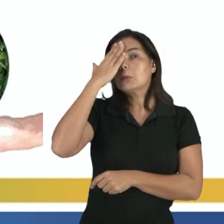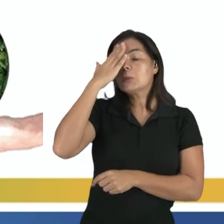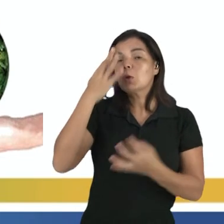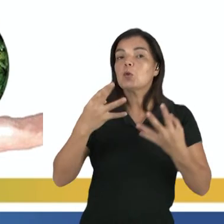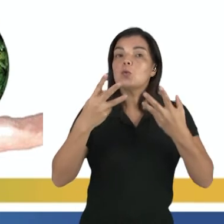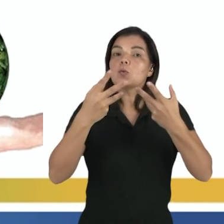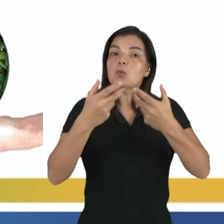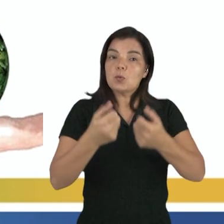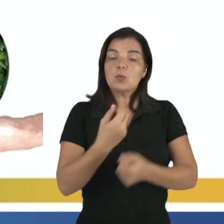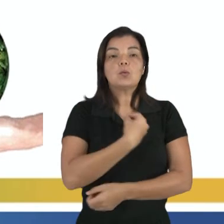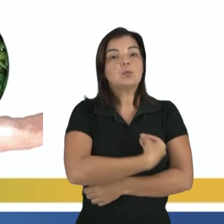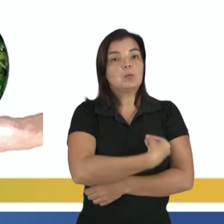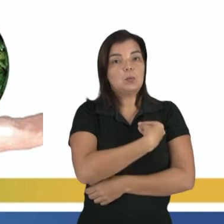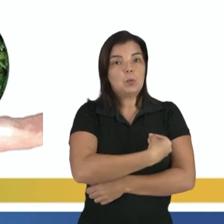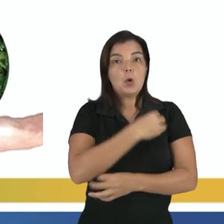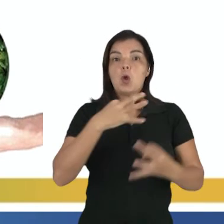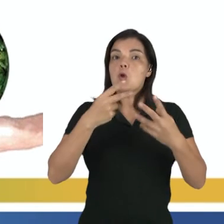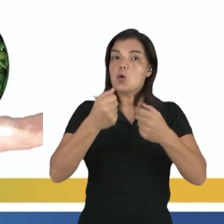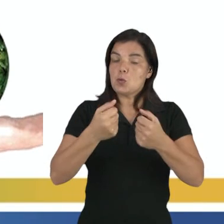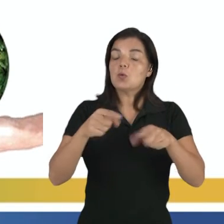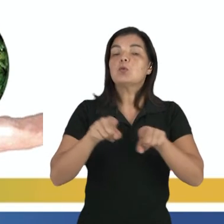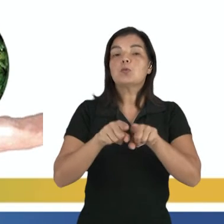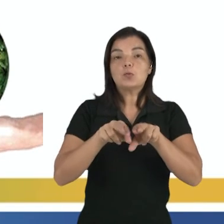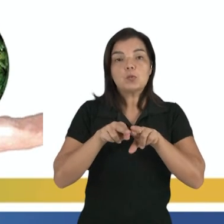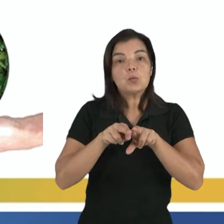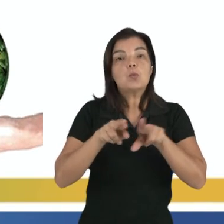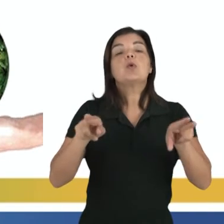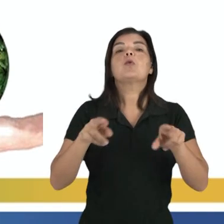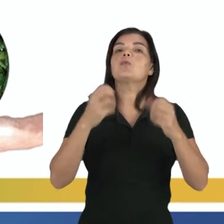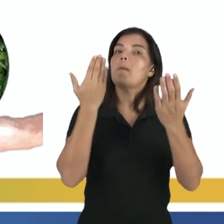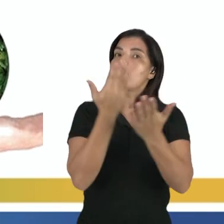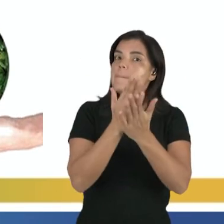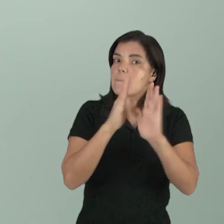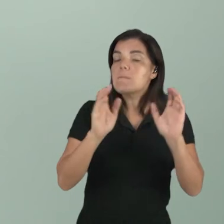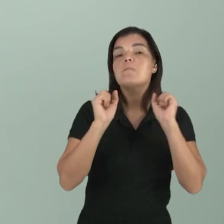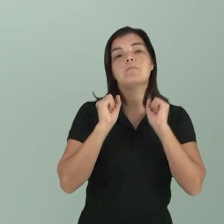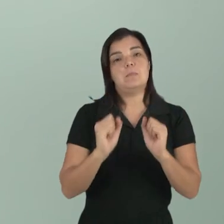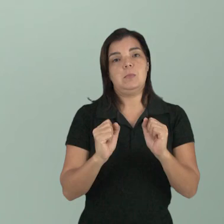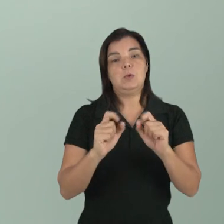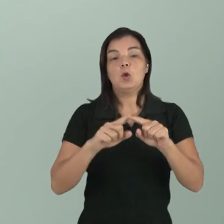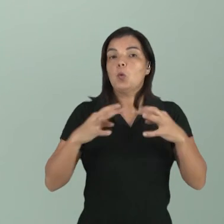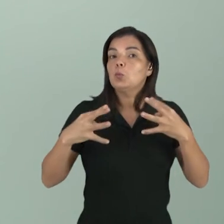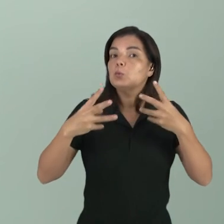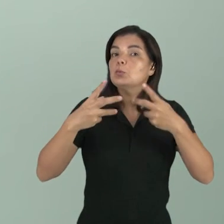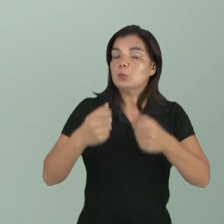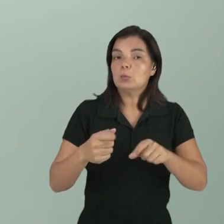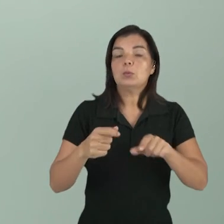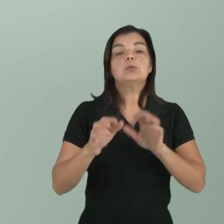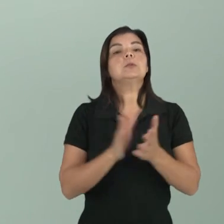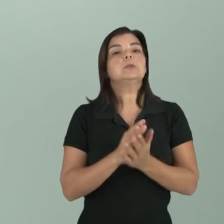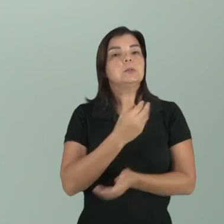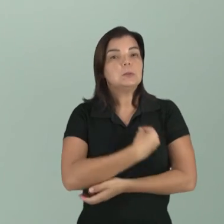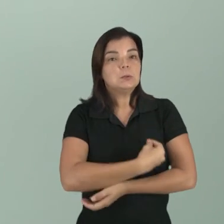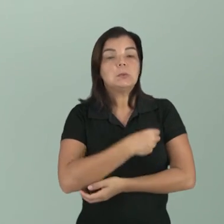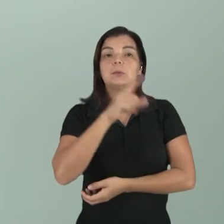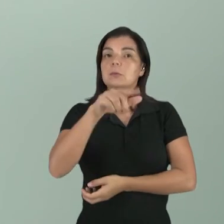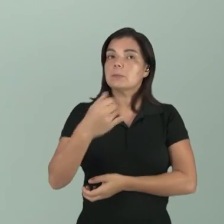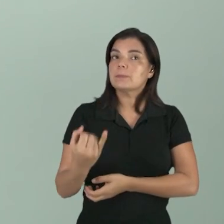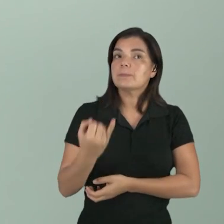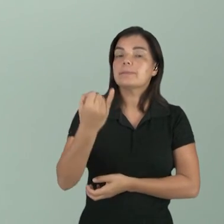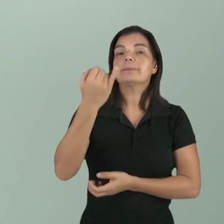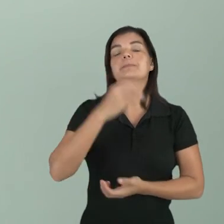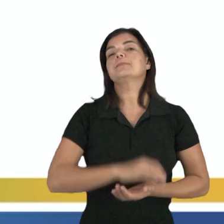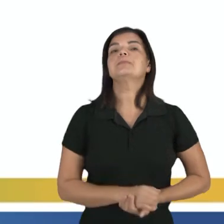todas as formas de vida e todos os recursos do planeta, eles podem acabar. Então, todos os recursos e todas as formas de vida são